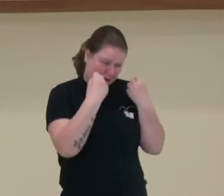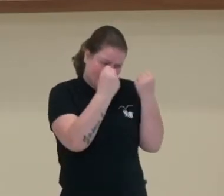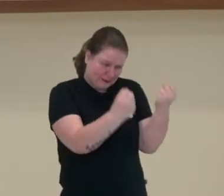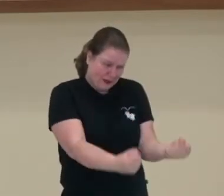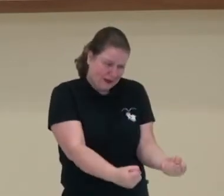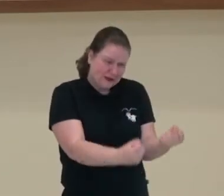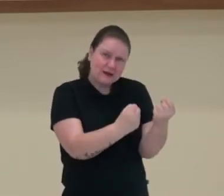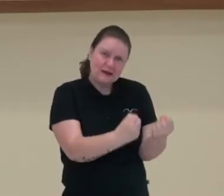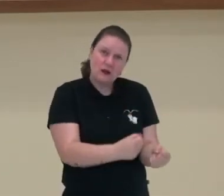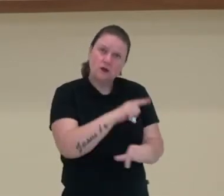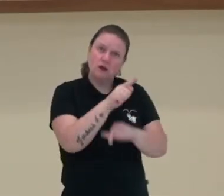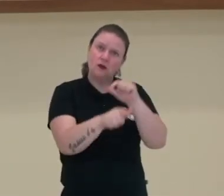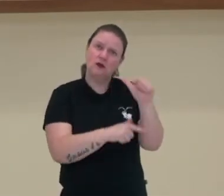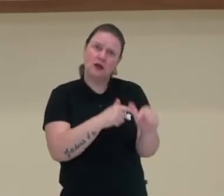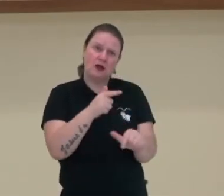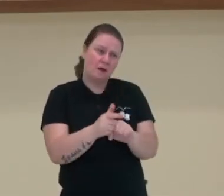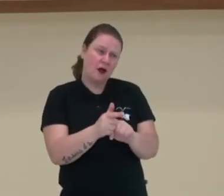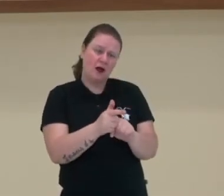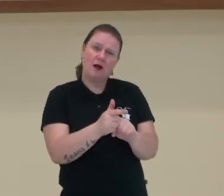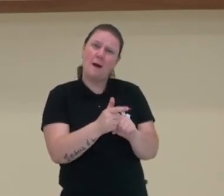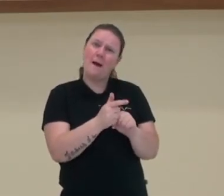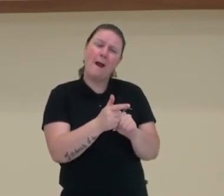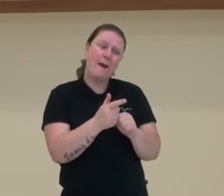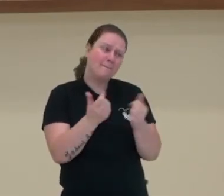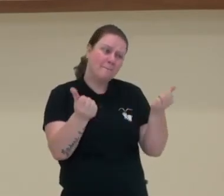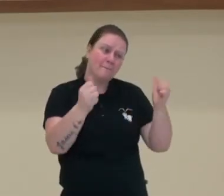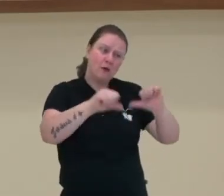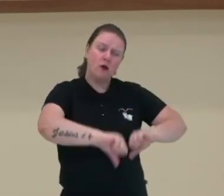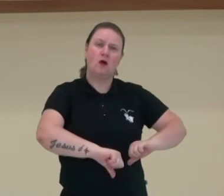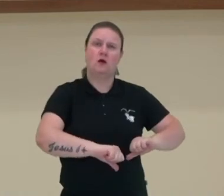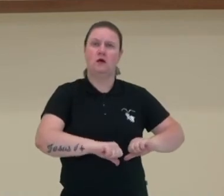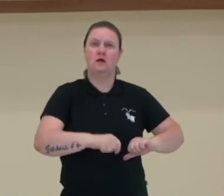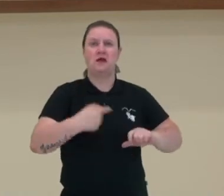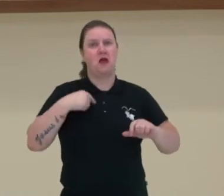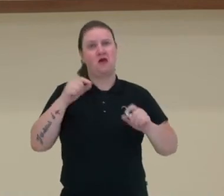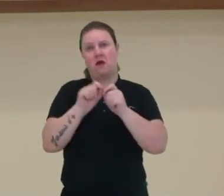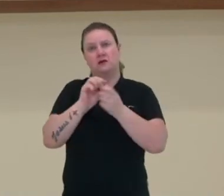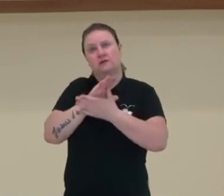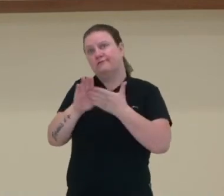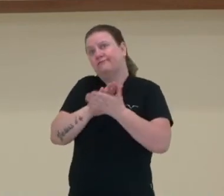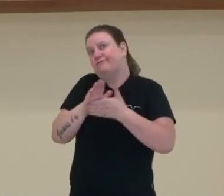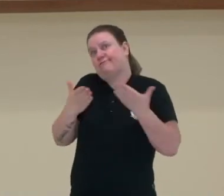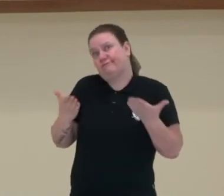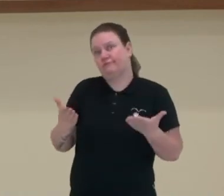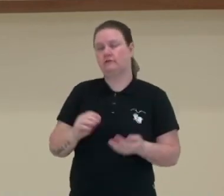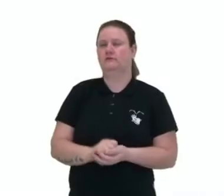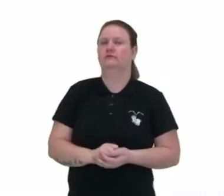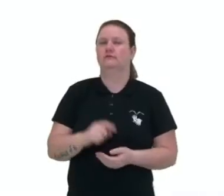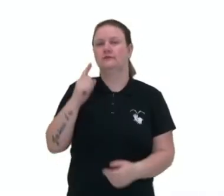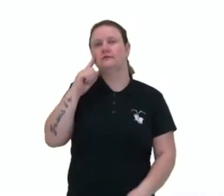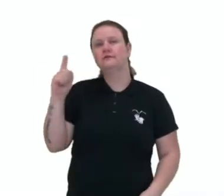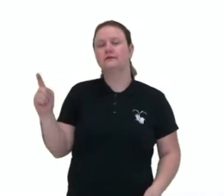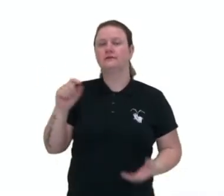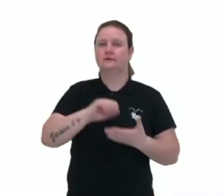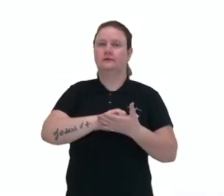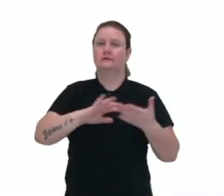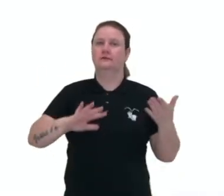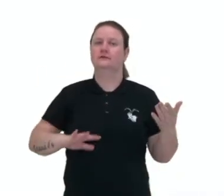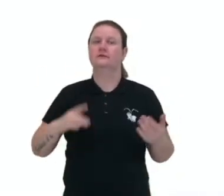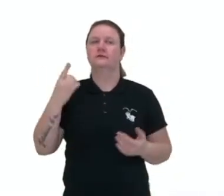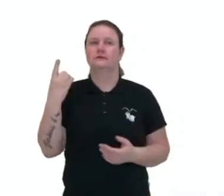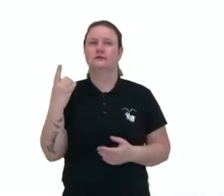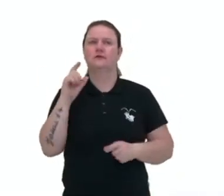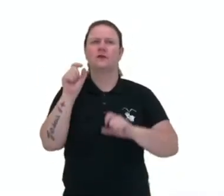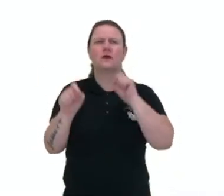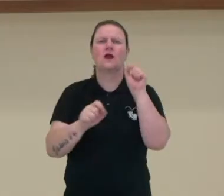Então alguém está trabalhando para sustentar aquela pessoa que não trabalha. Diante dessa reflexão, quem seriam